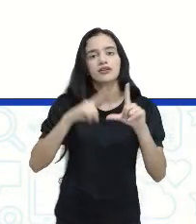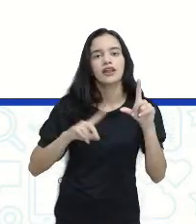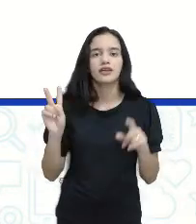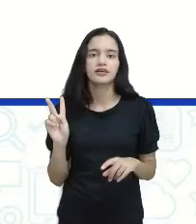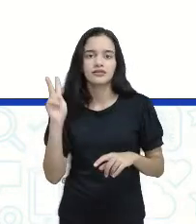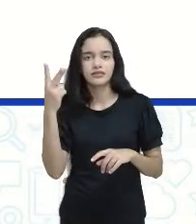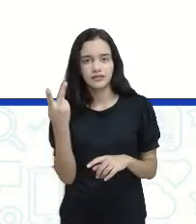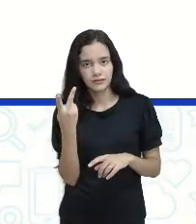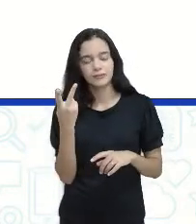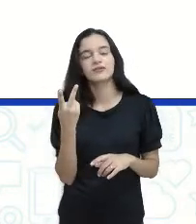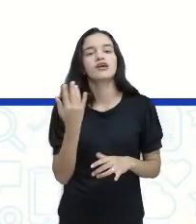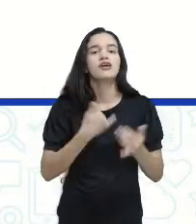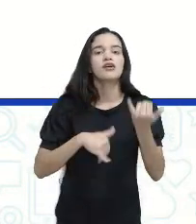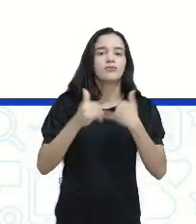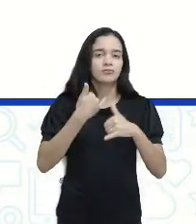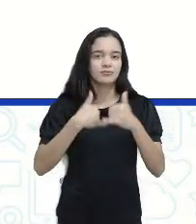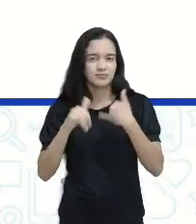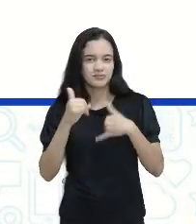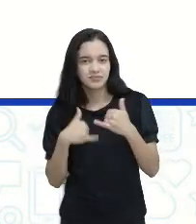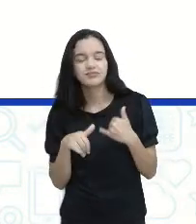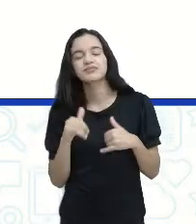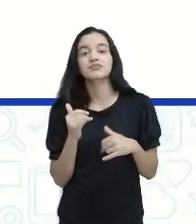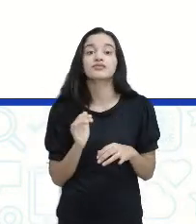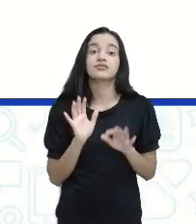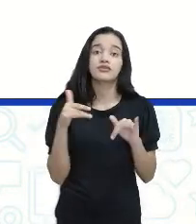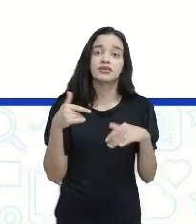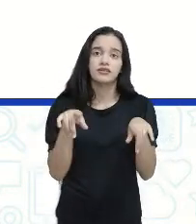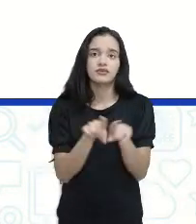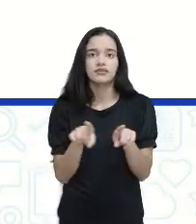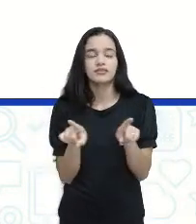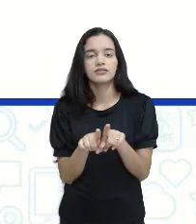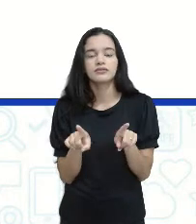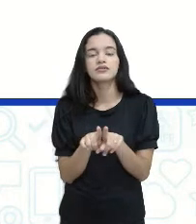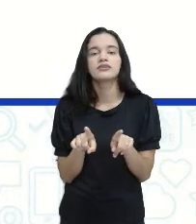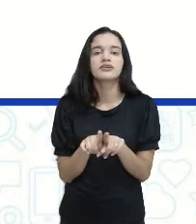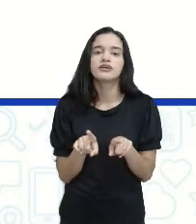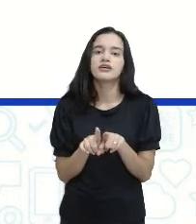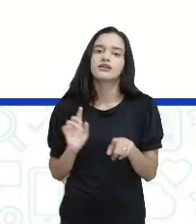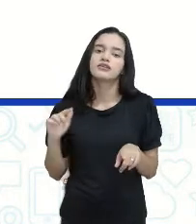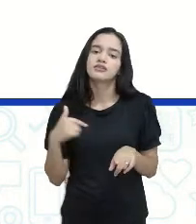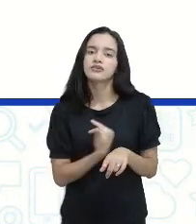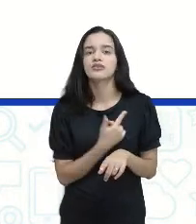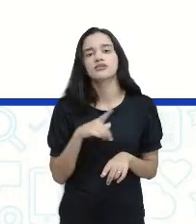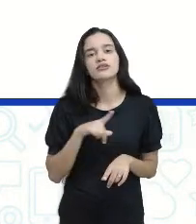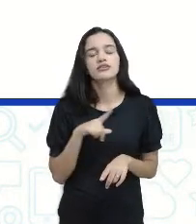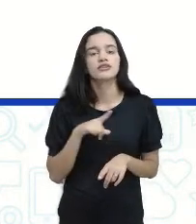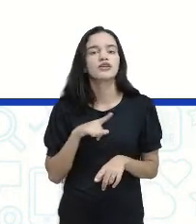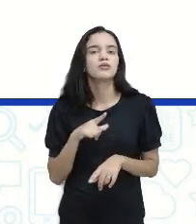símbolo químico do elemento. Embaixo do símbolo químico temos o nome